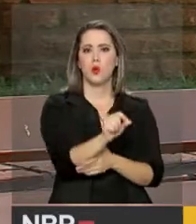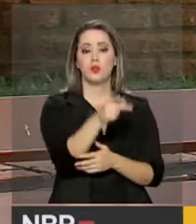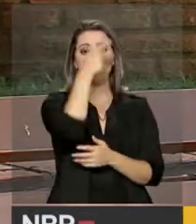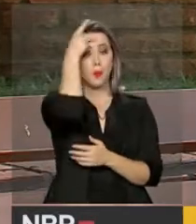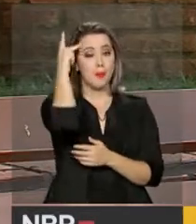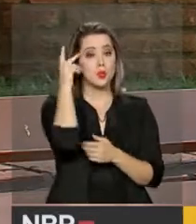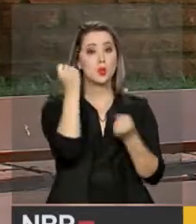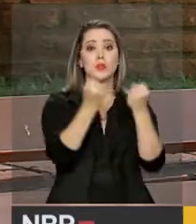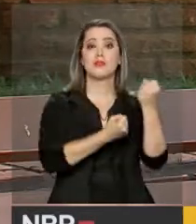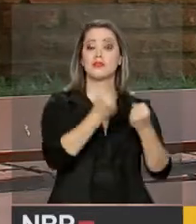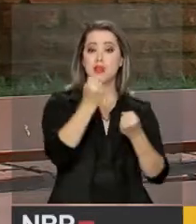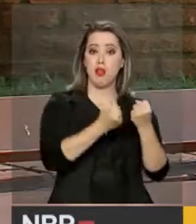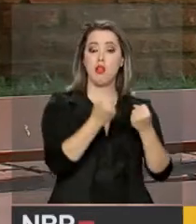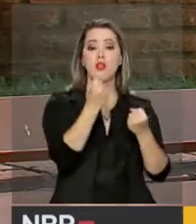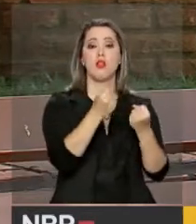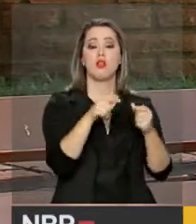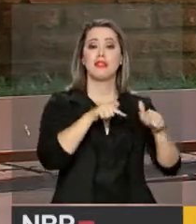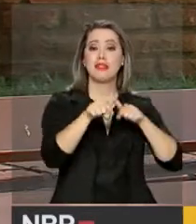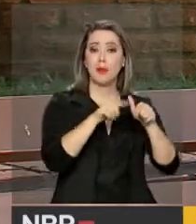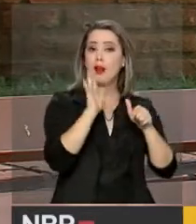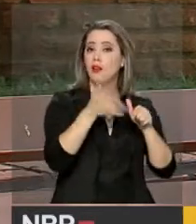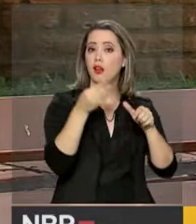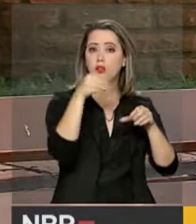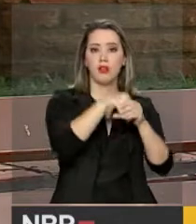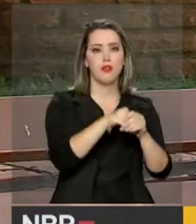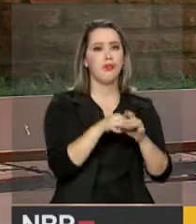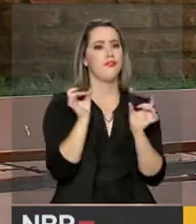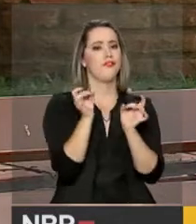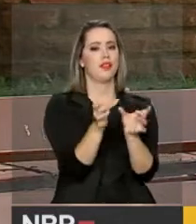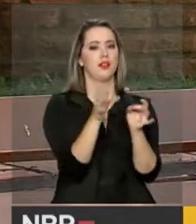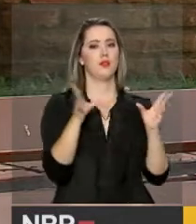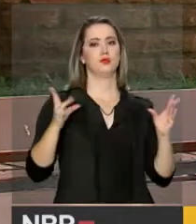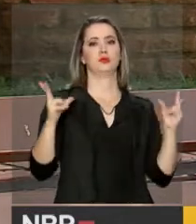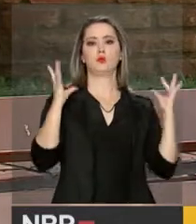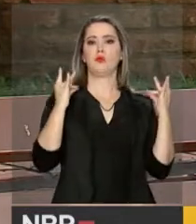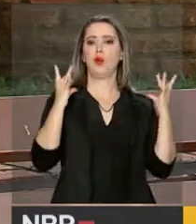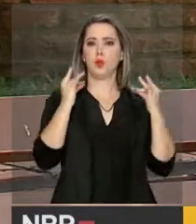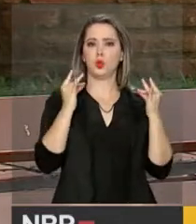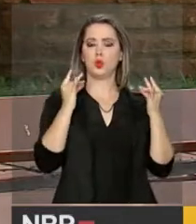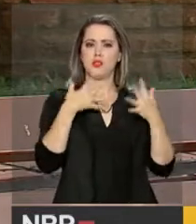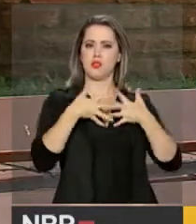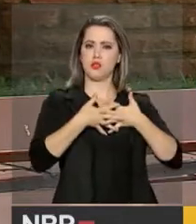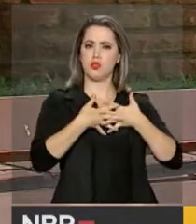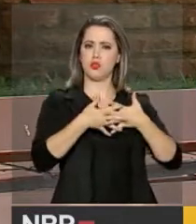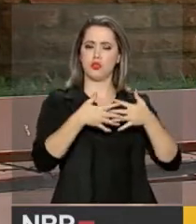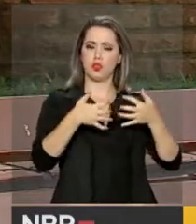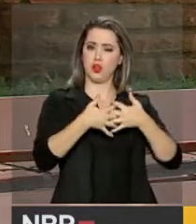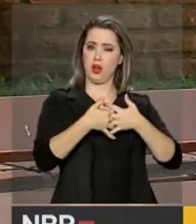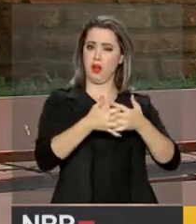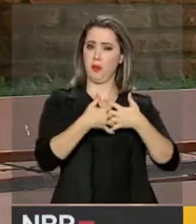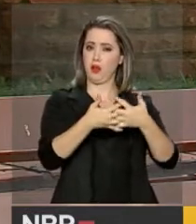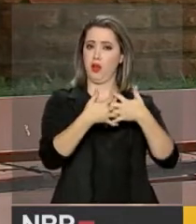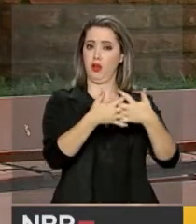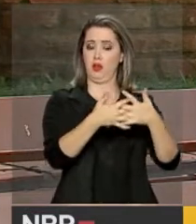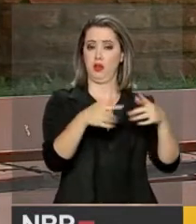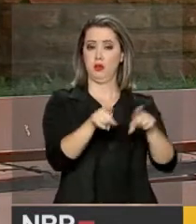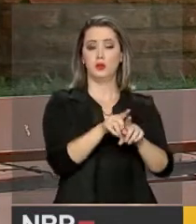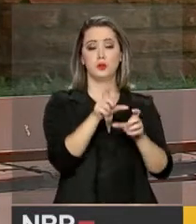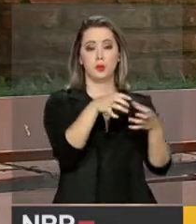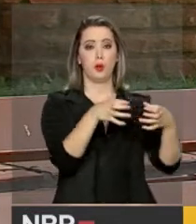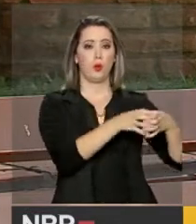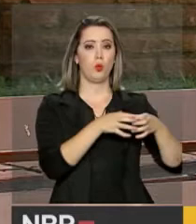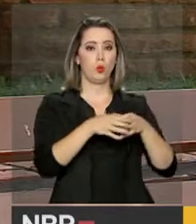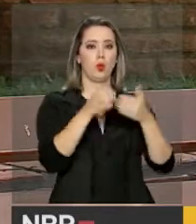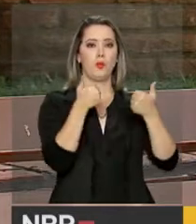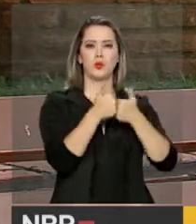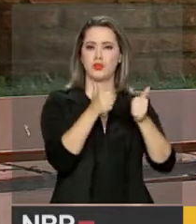trajeto, mas estão trabalhando, são motoristas, são vendedores, principalmente motoristas de caminhão e os funcionários das empresas